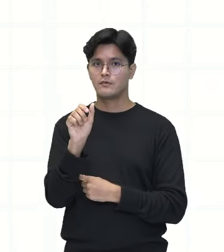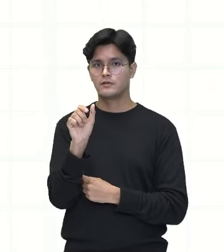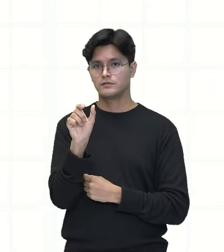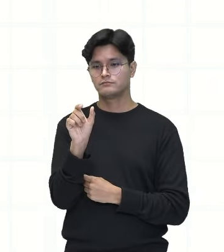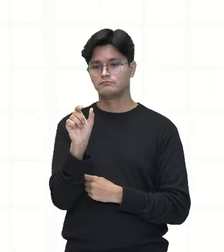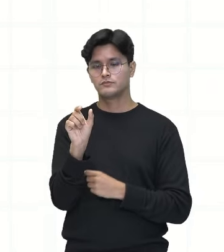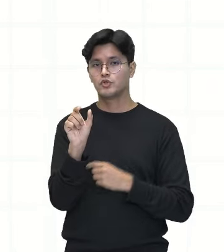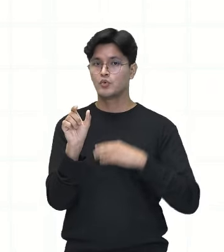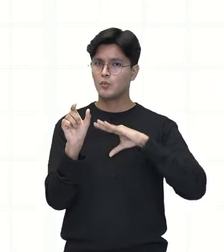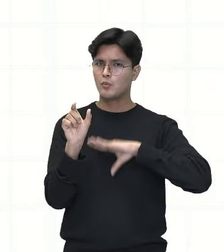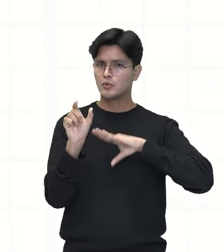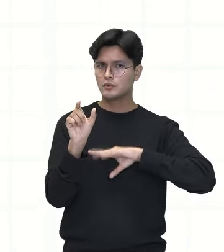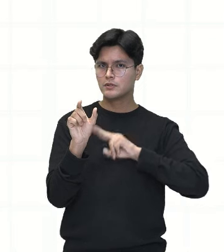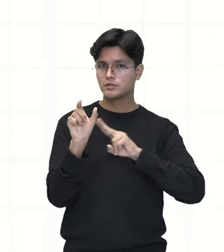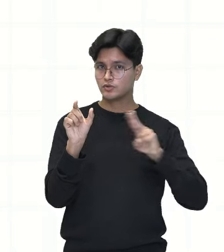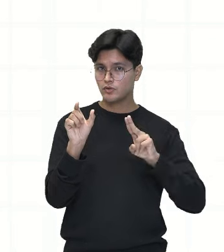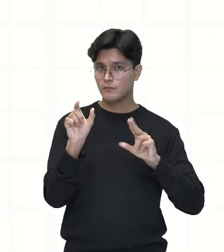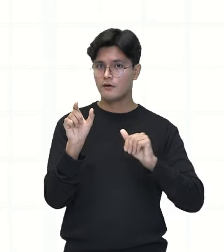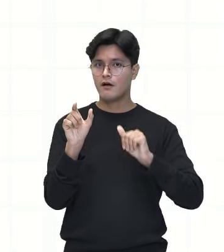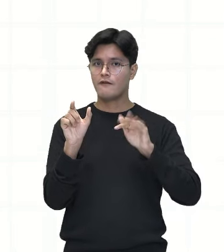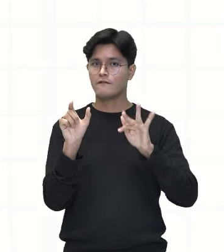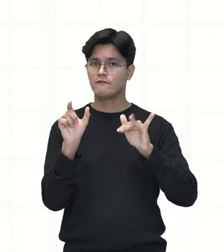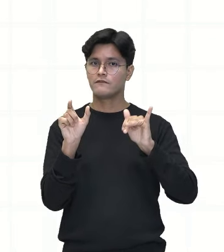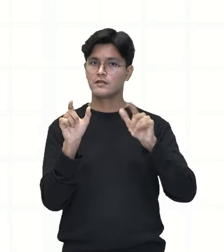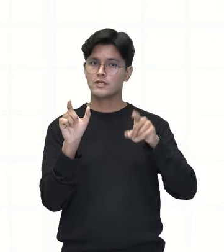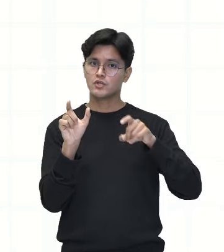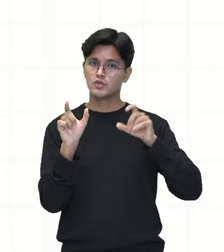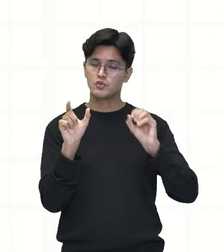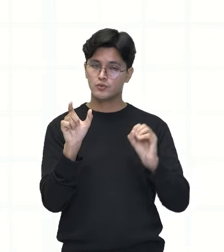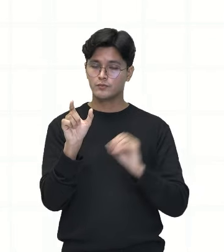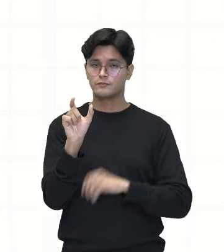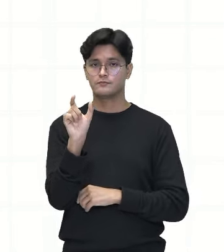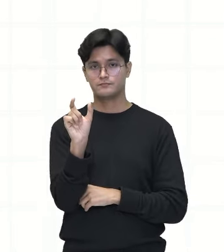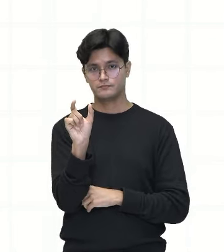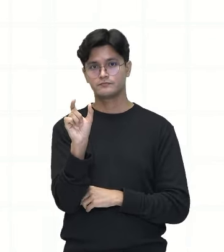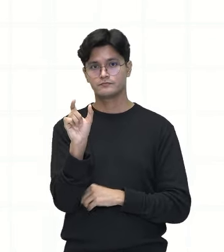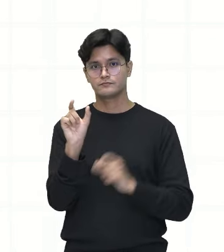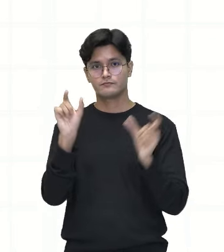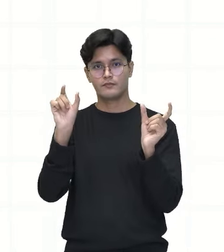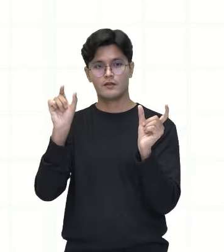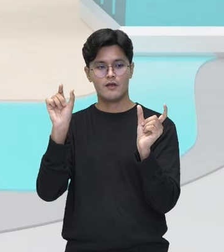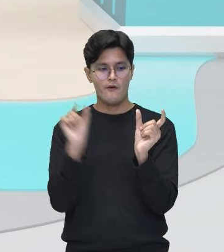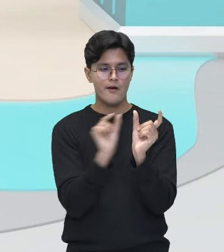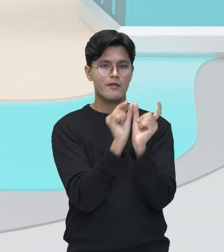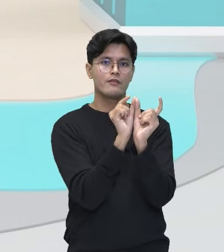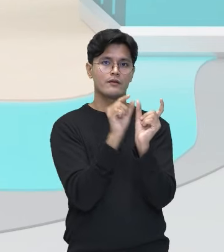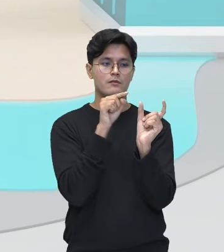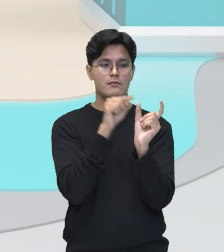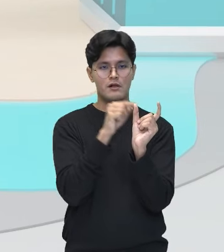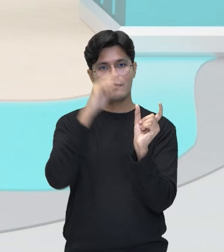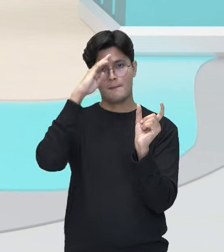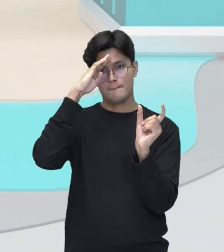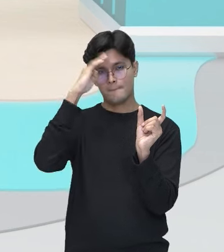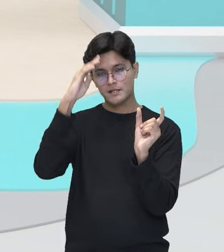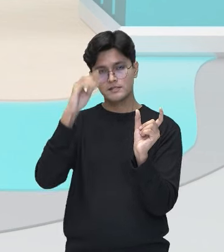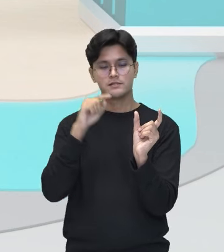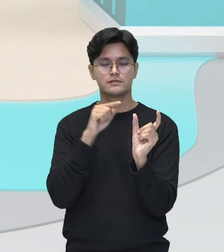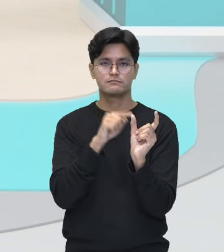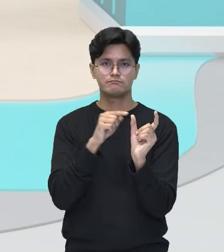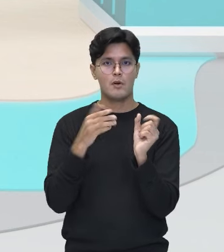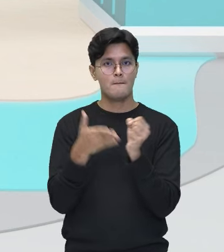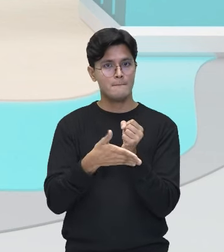é acrescentado aonde? Ele é acrescentado à base. Qual é a base? A base é a